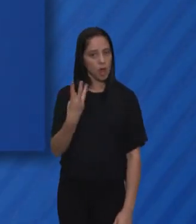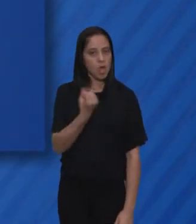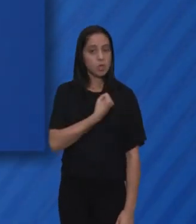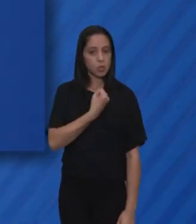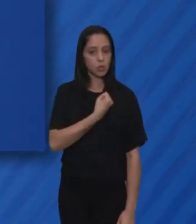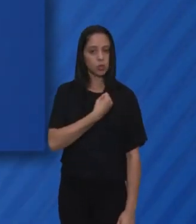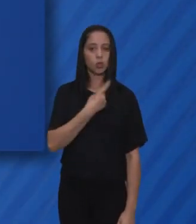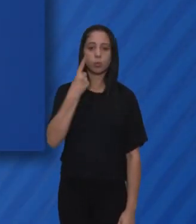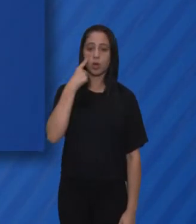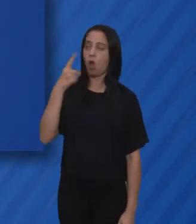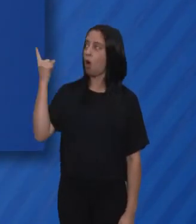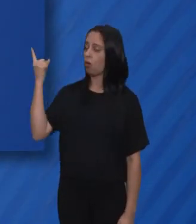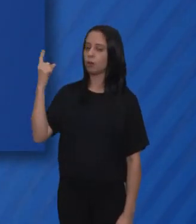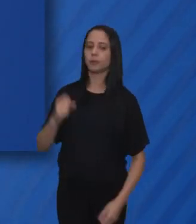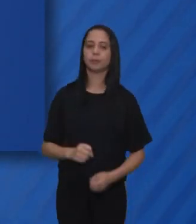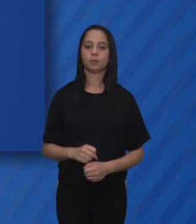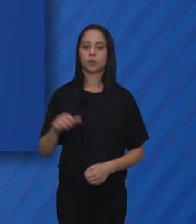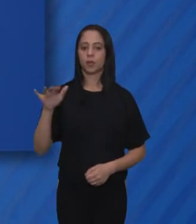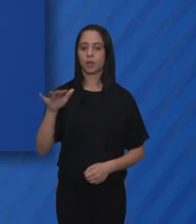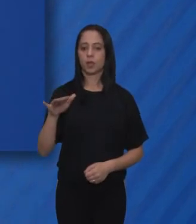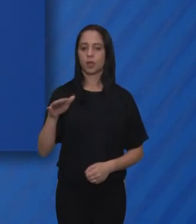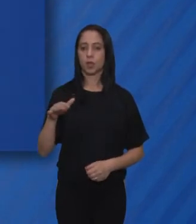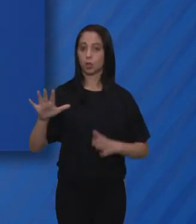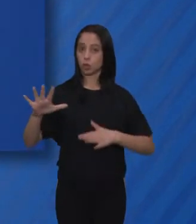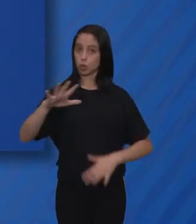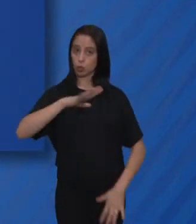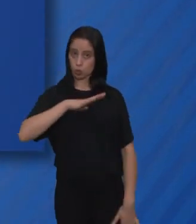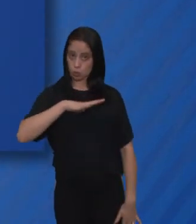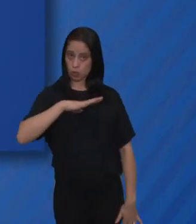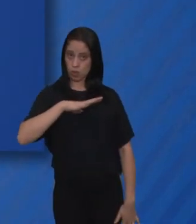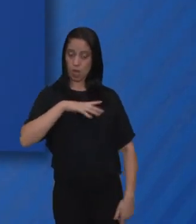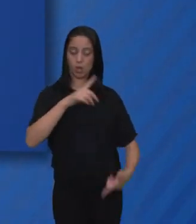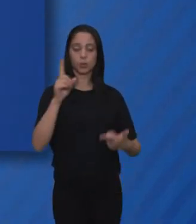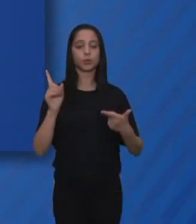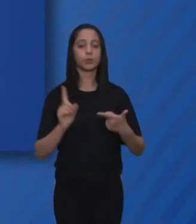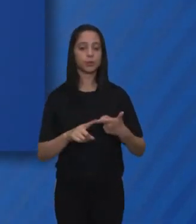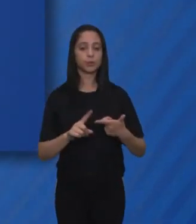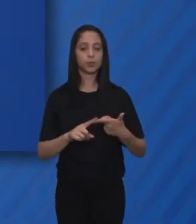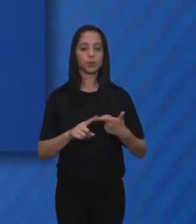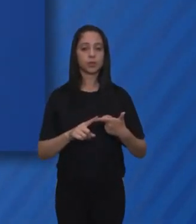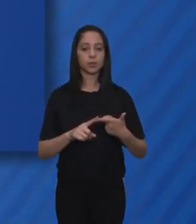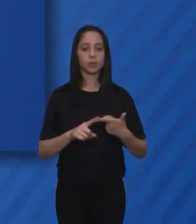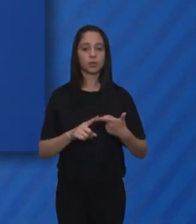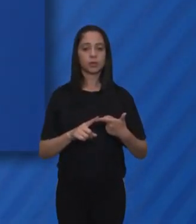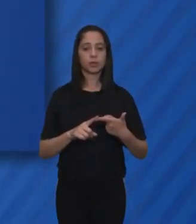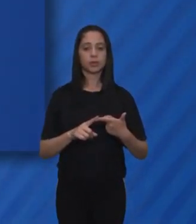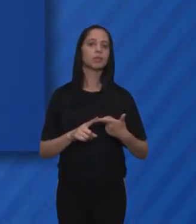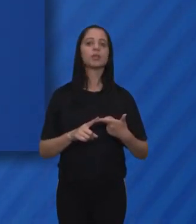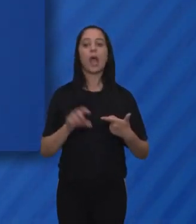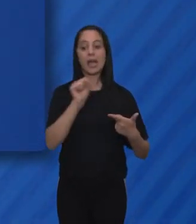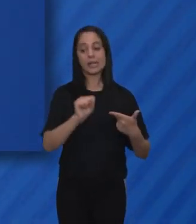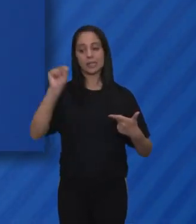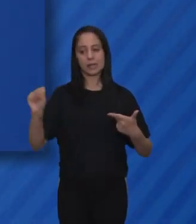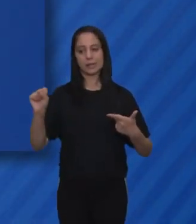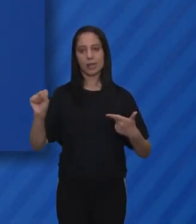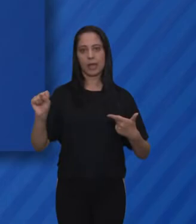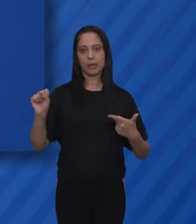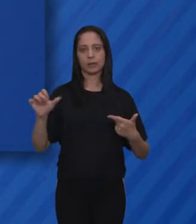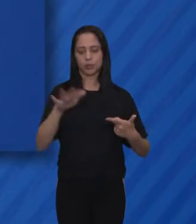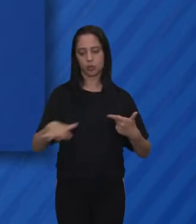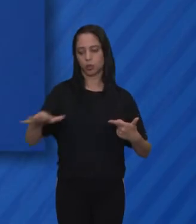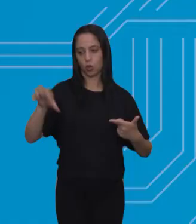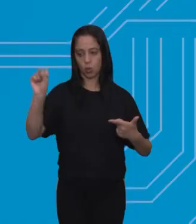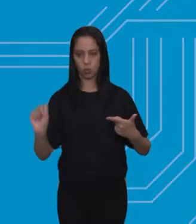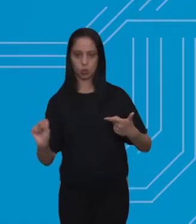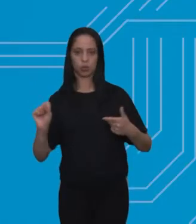153 e são três unidades no centro no bairro Jardim Motorama na região Leste e no bairro Satélite na